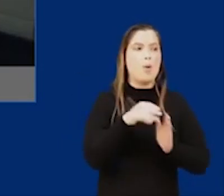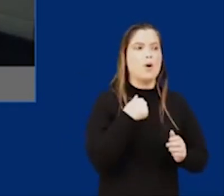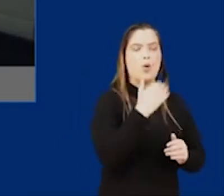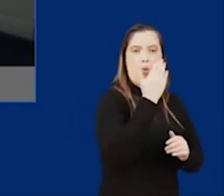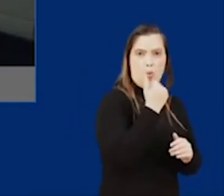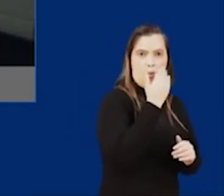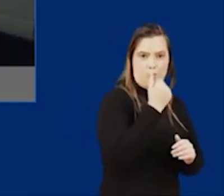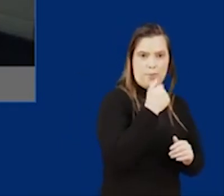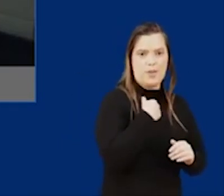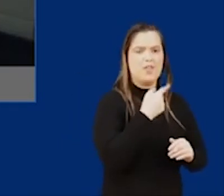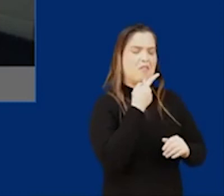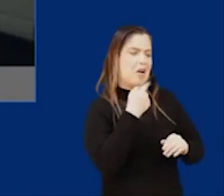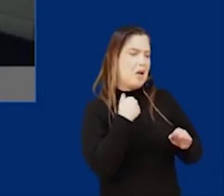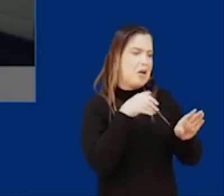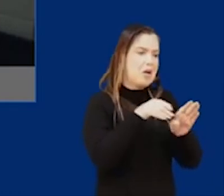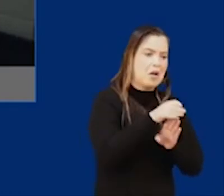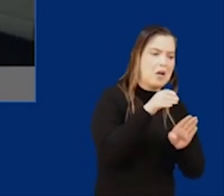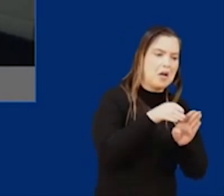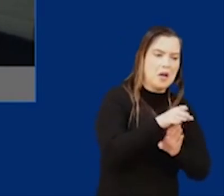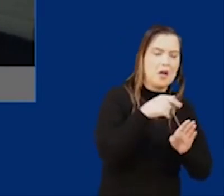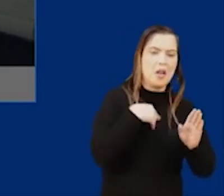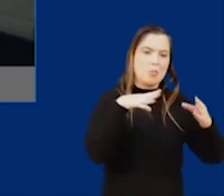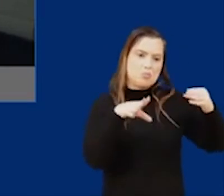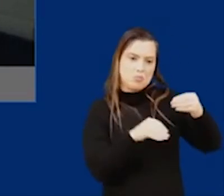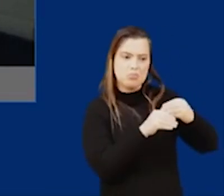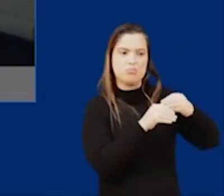guia fala de alguma coisa, se a Dani quer complementar,